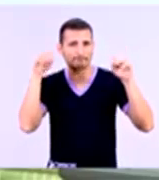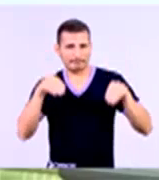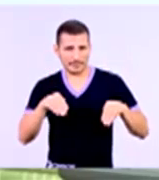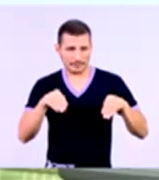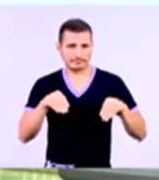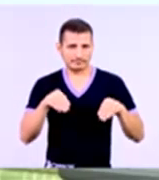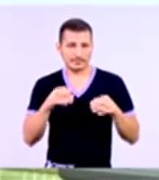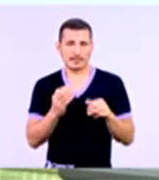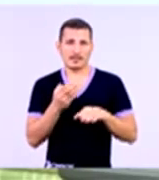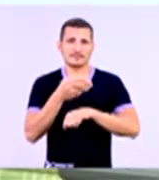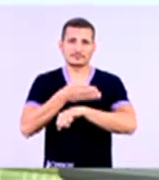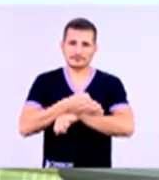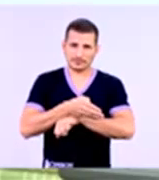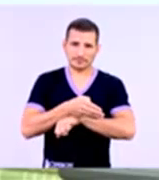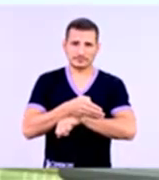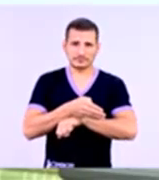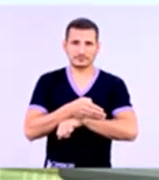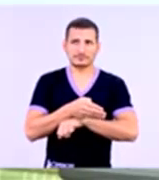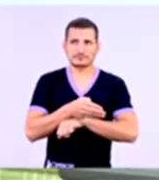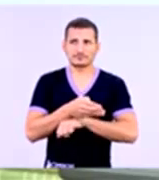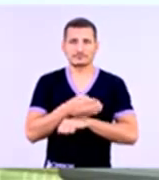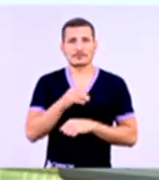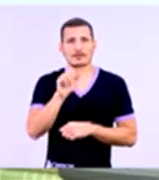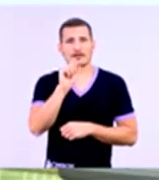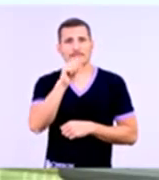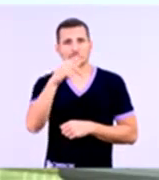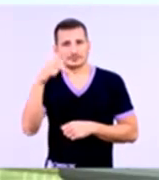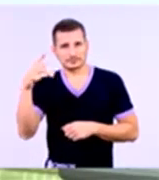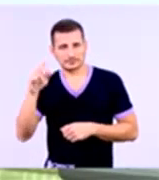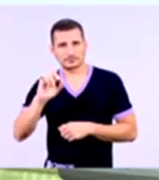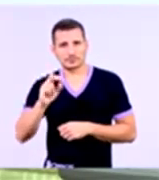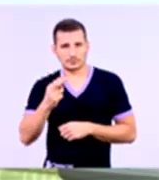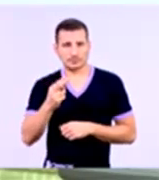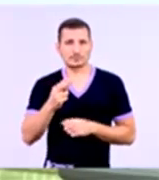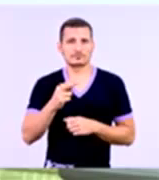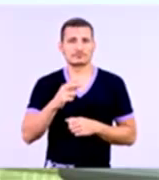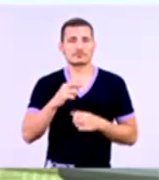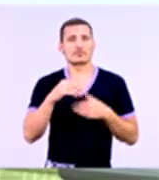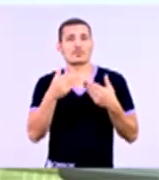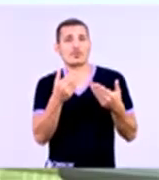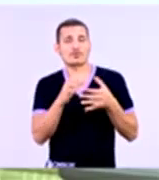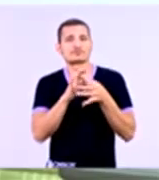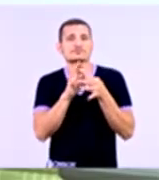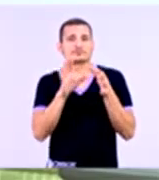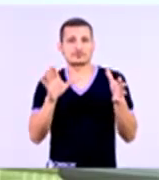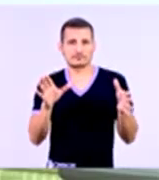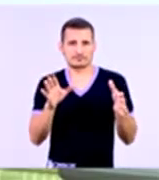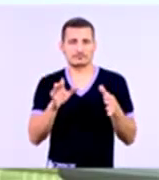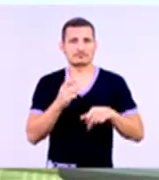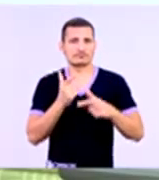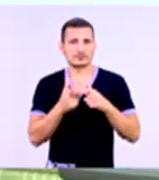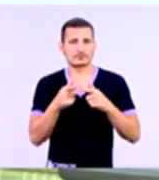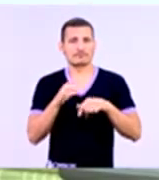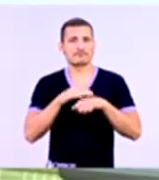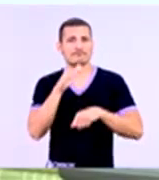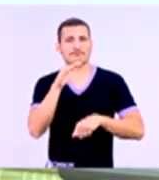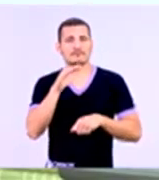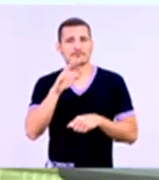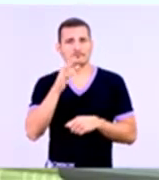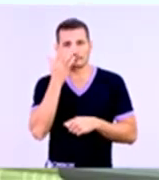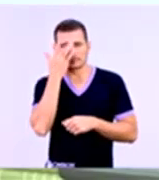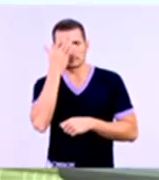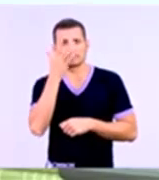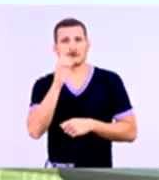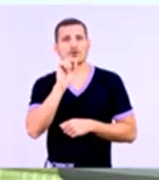de acesso a aplicação ou os recursos que tiverem disponíveis, porque isso vai facilitar ou não a adesão do